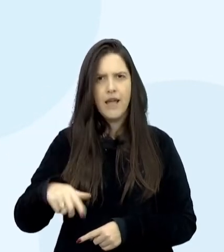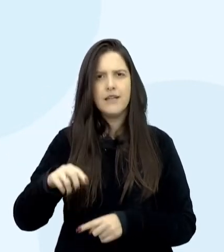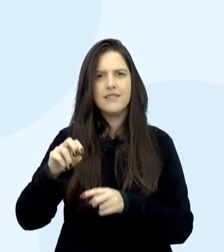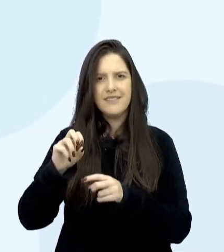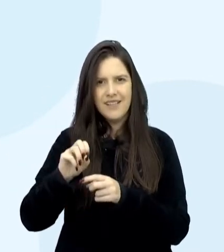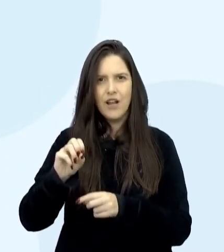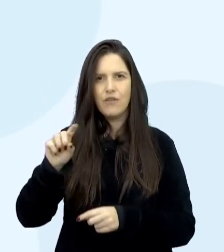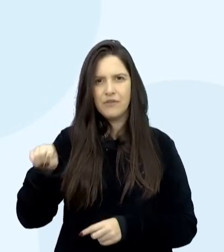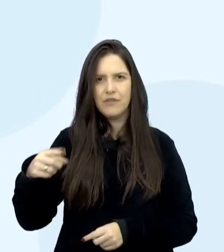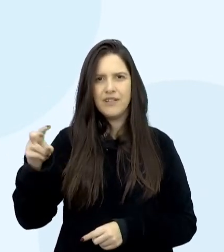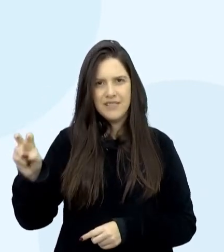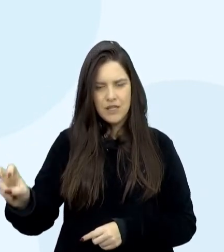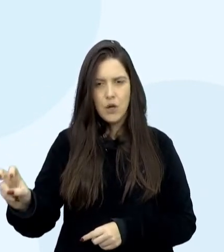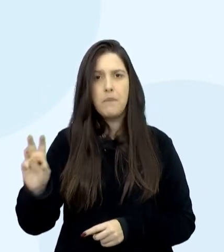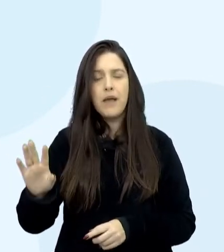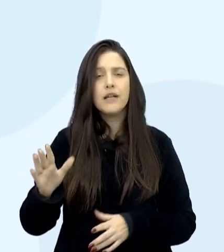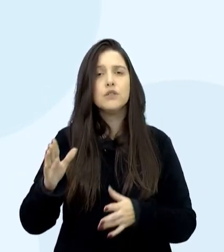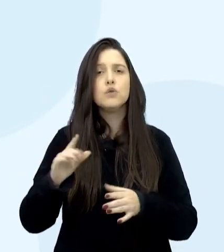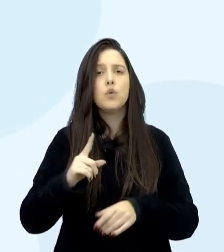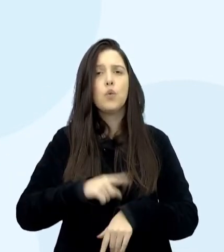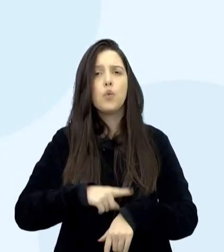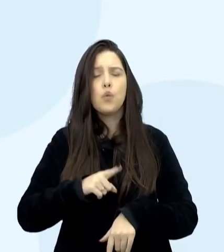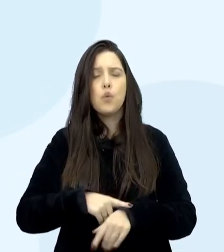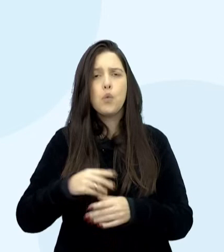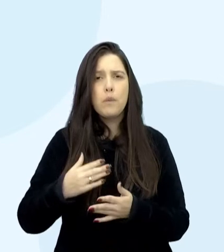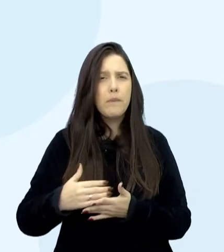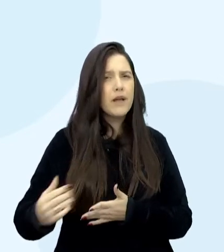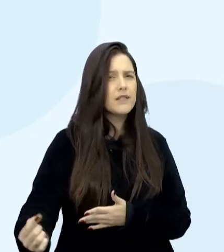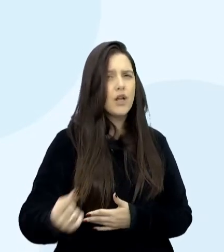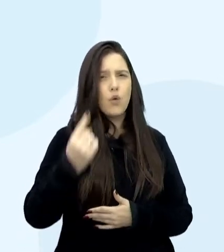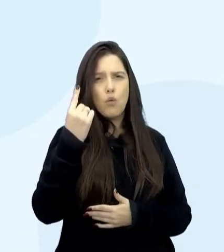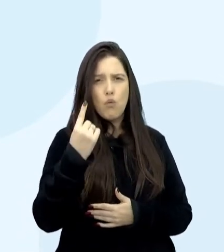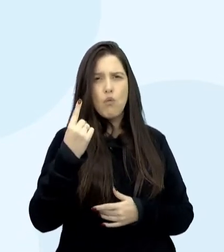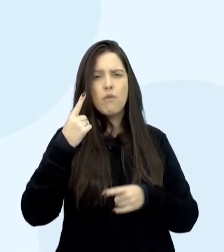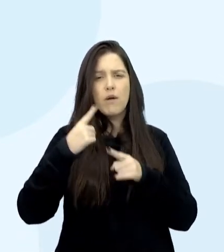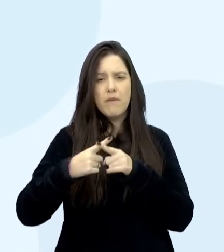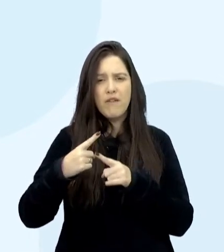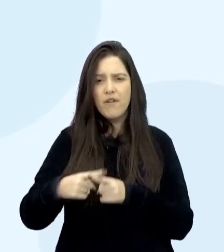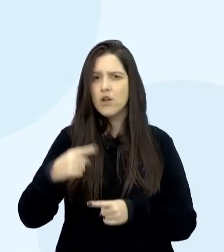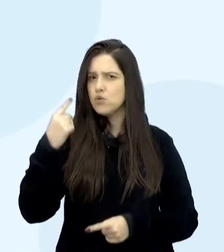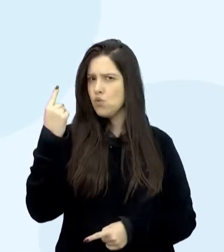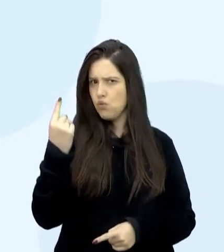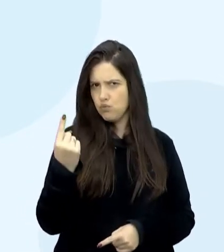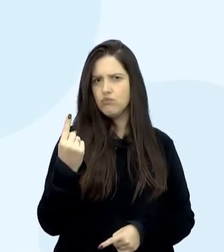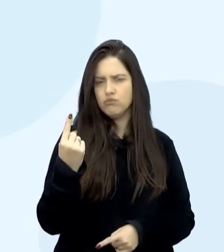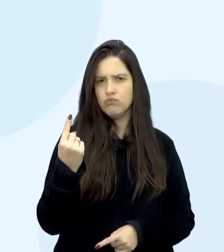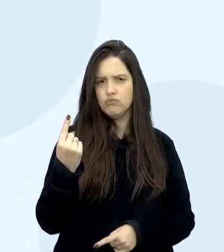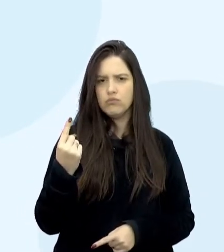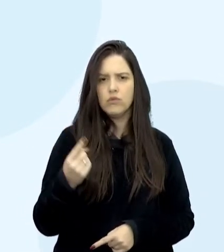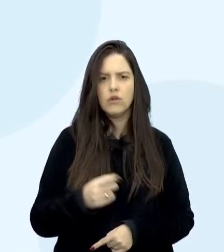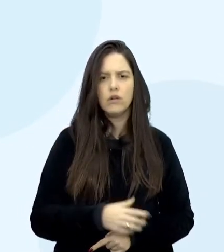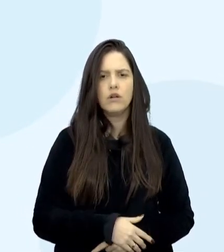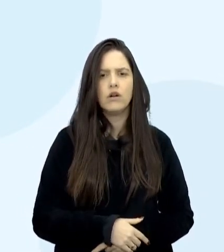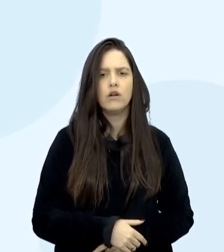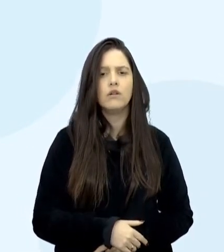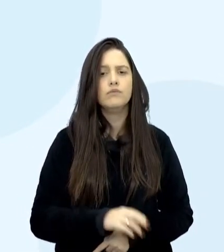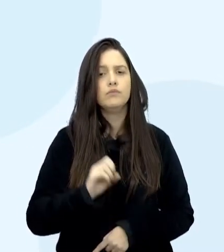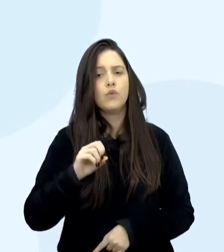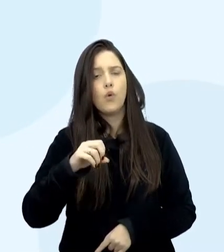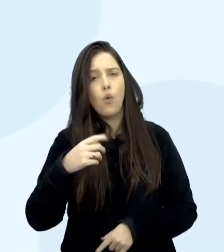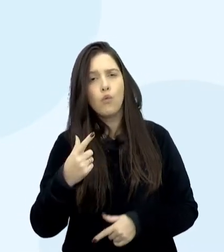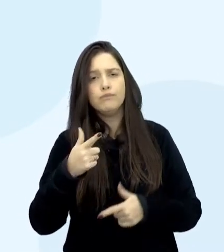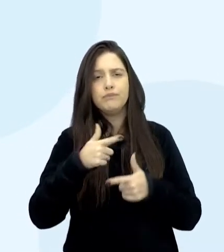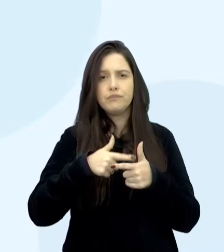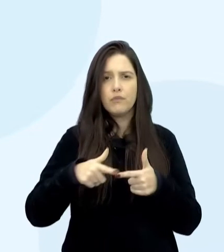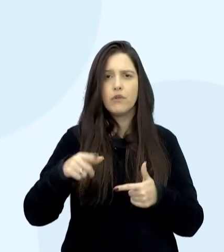repare, quando o tempo passou uma vez, eu multipliquei uma vez por 0,5 ou dividi uma vez por